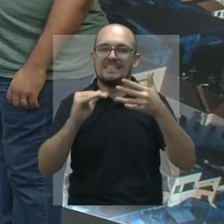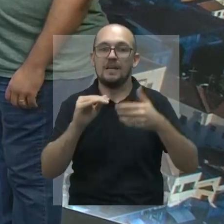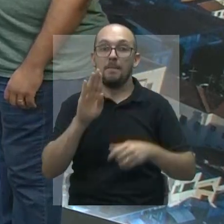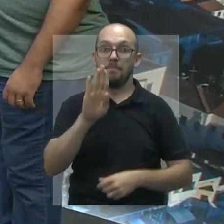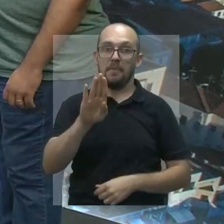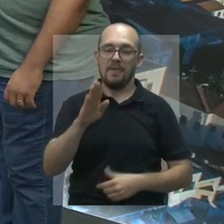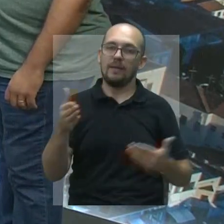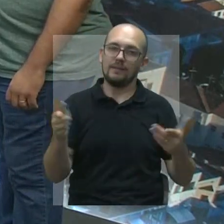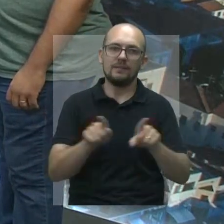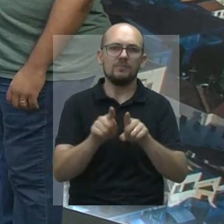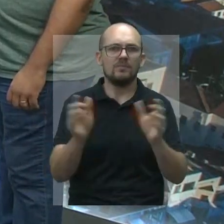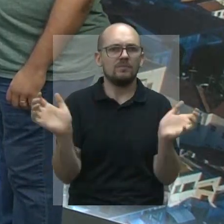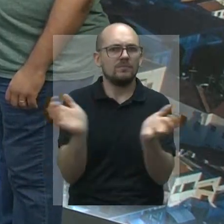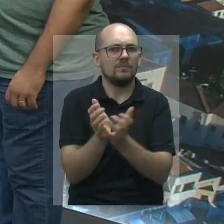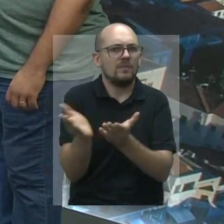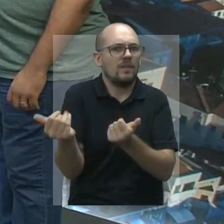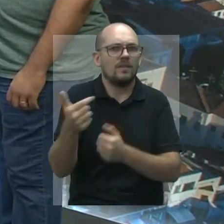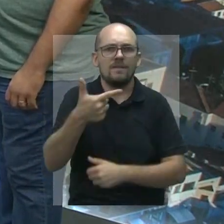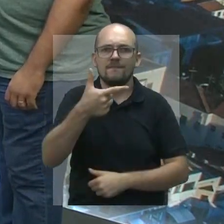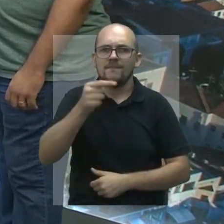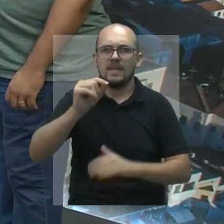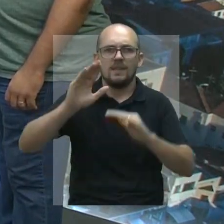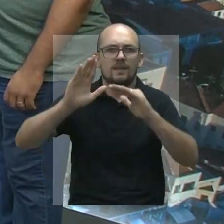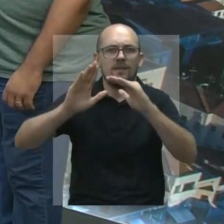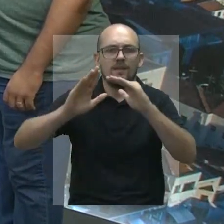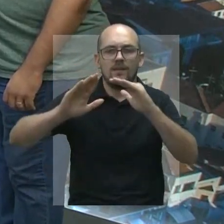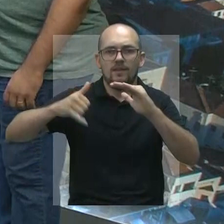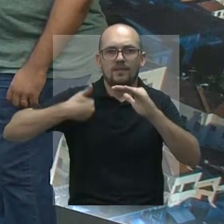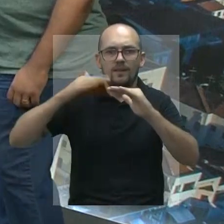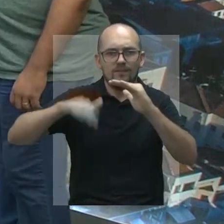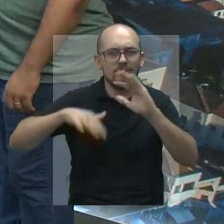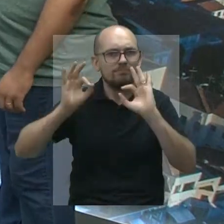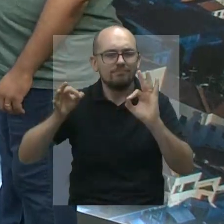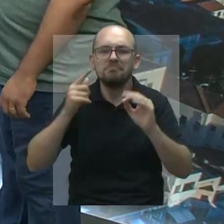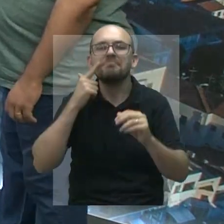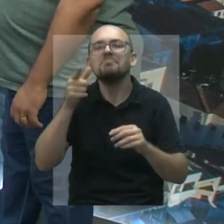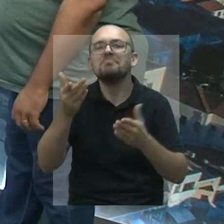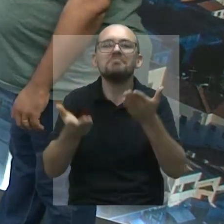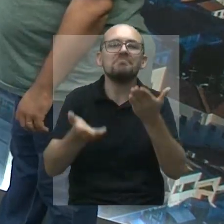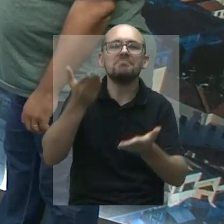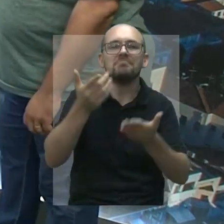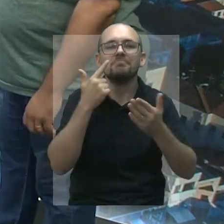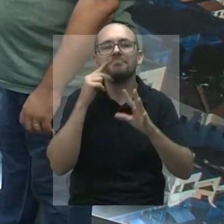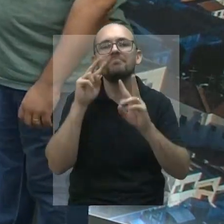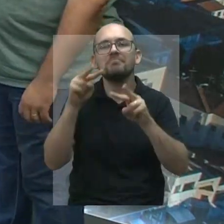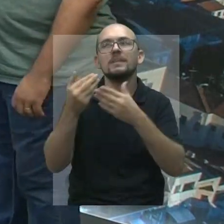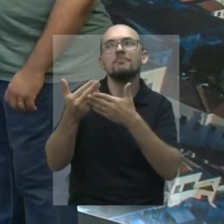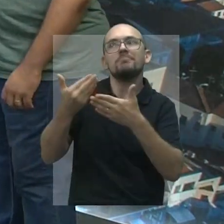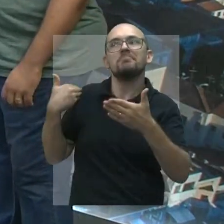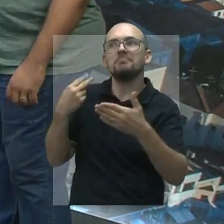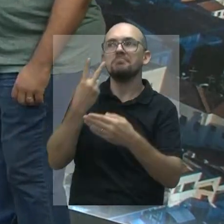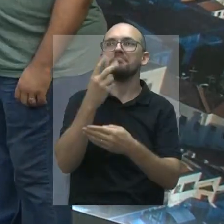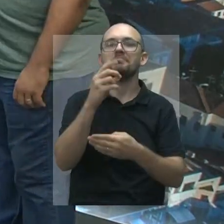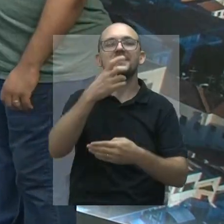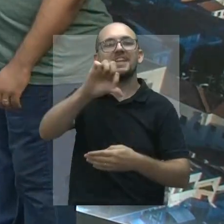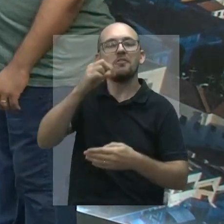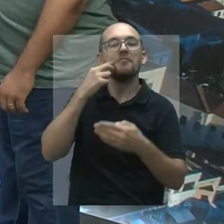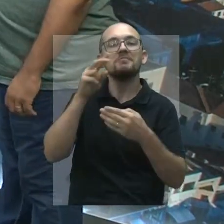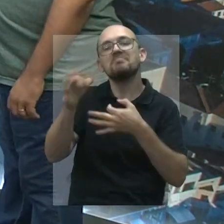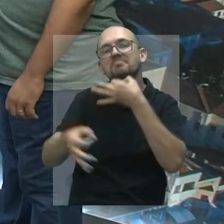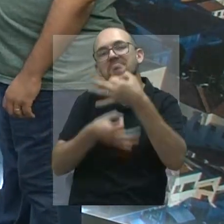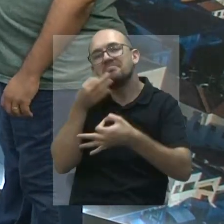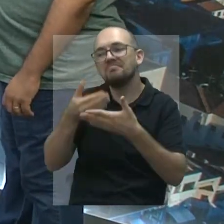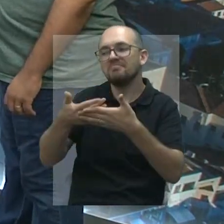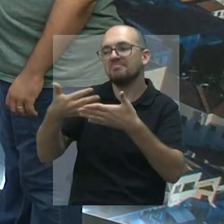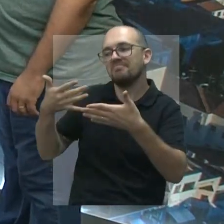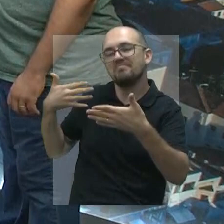aí, que fez uma campanha incrível, não é mesmo, presidente? Então, exatamente. Qual que é o balanço balanço que o presidente pode fazer deste ano de 2019, essa temporada